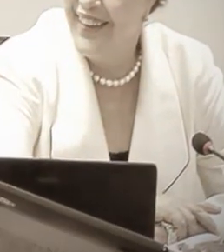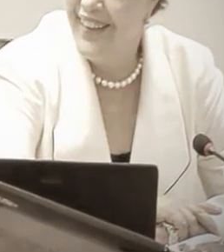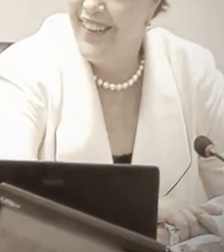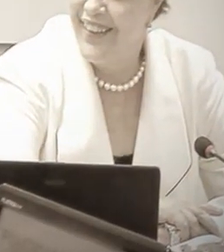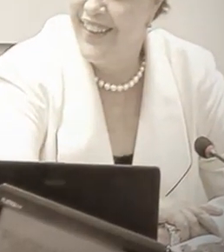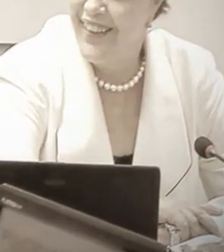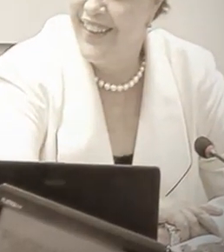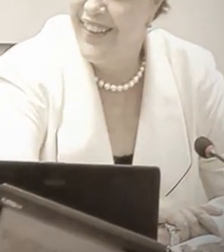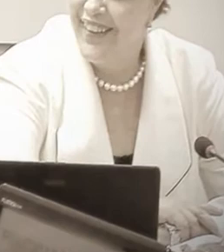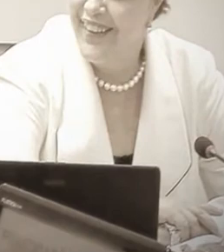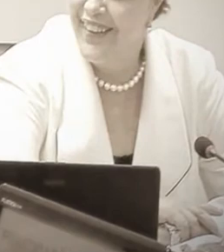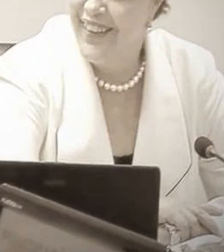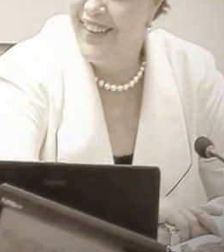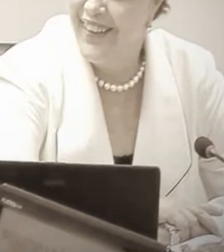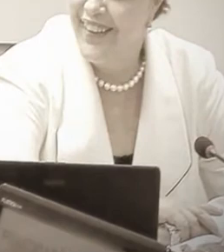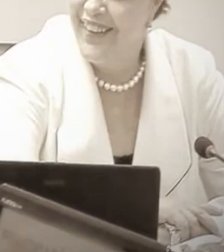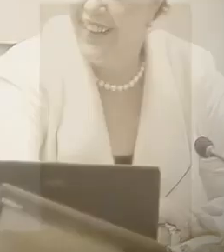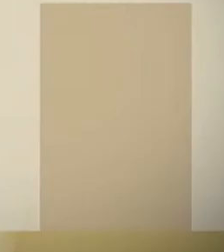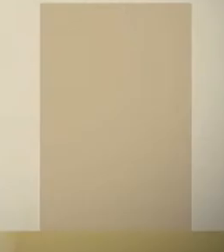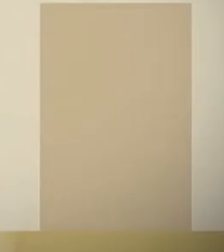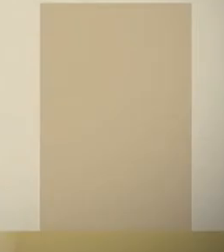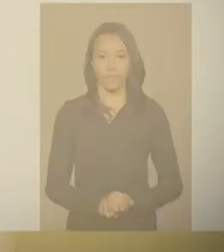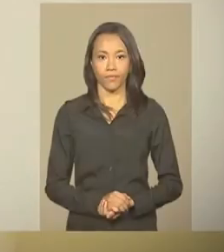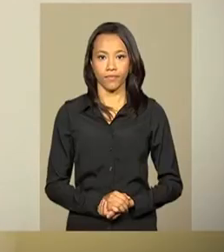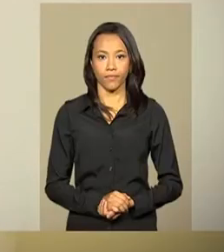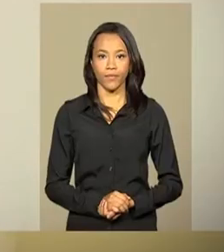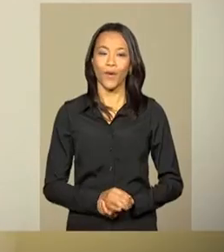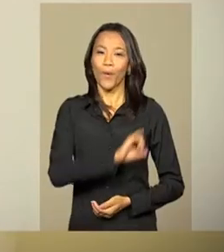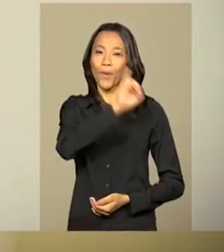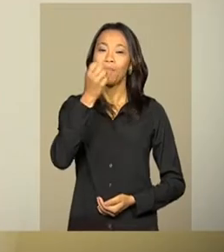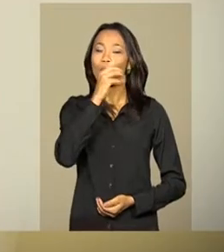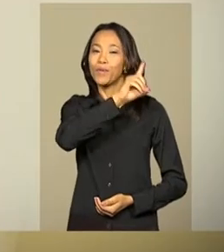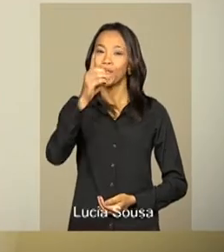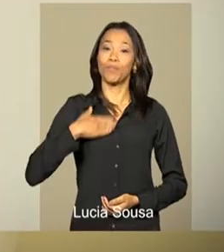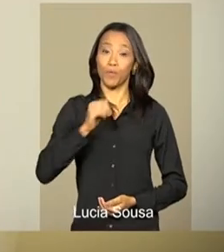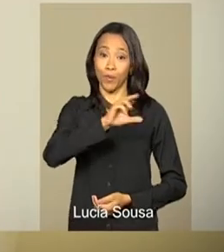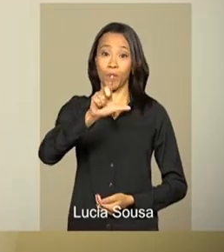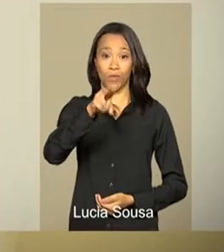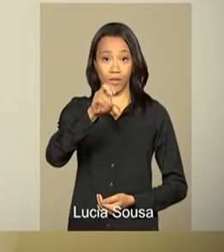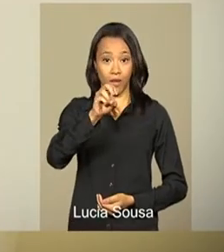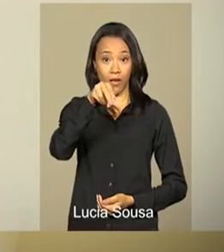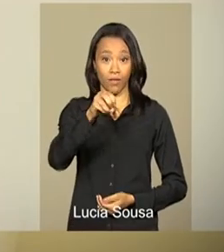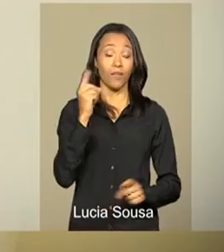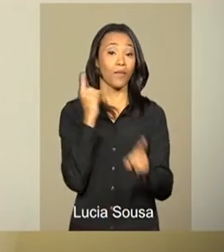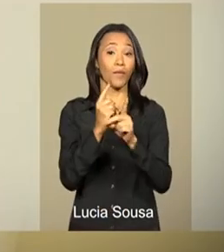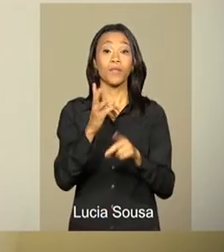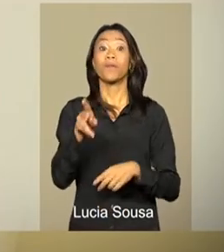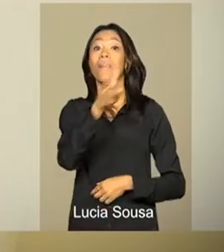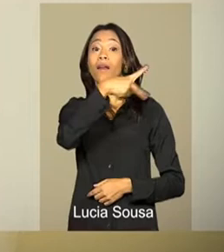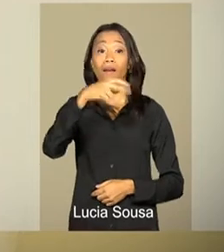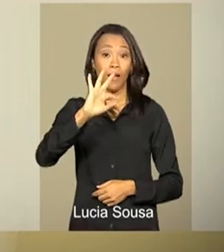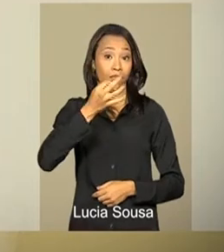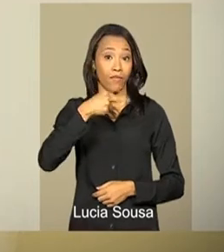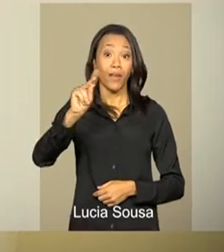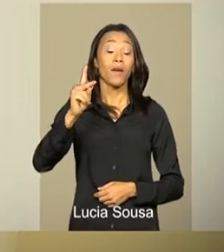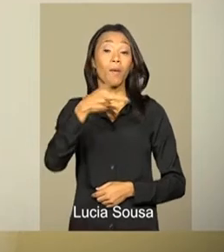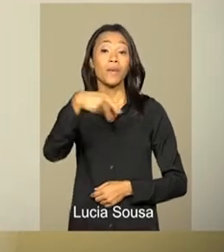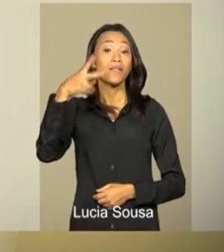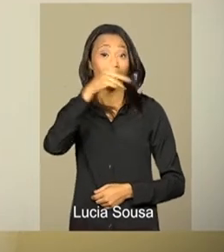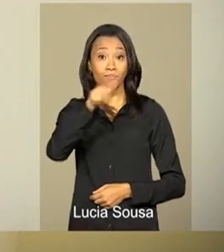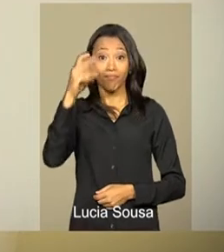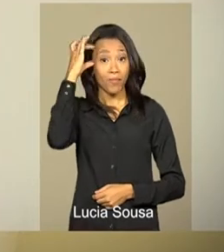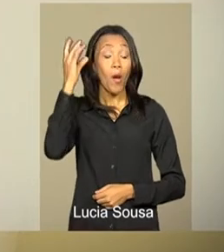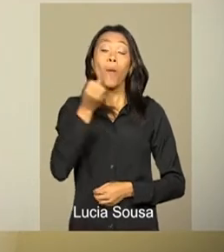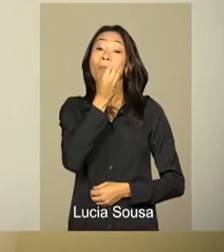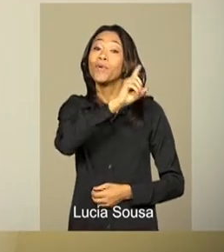café com a Presidenta Olá bom dia eu sou Luciano Seixas e começa agora mais um café com a presidenta Dilma